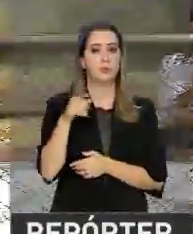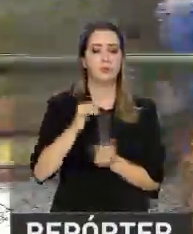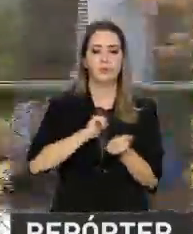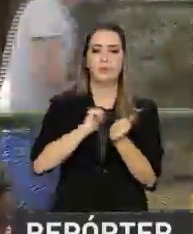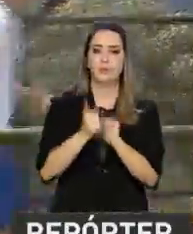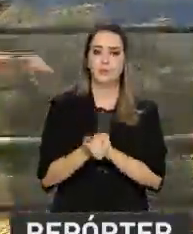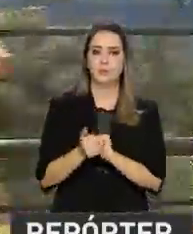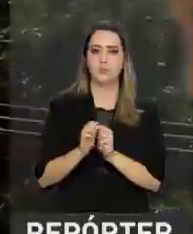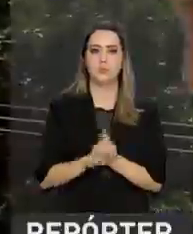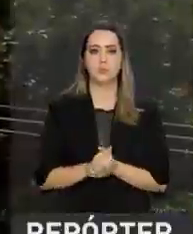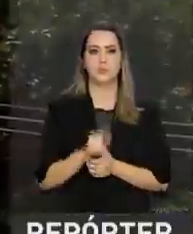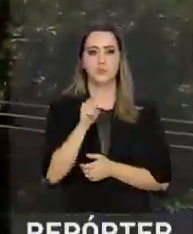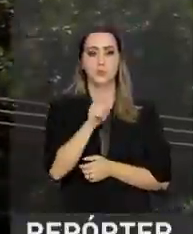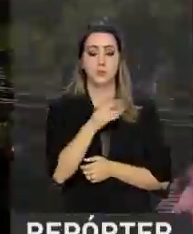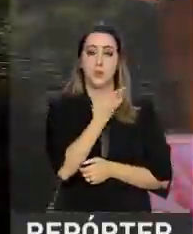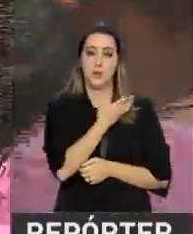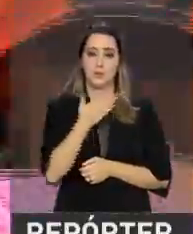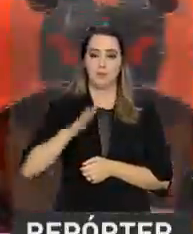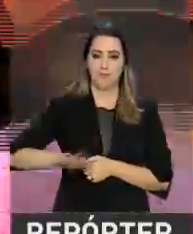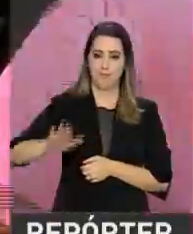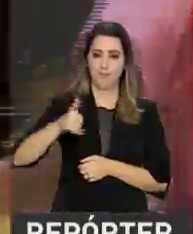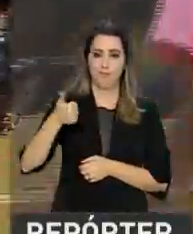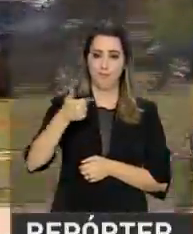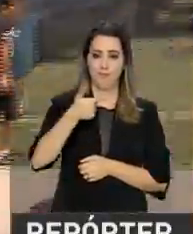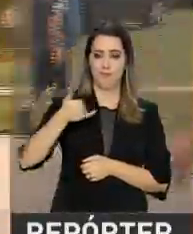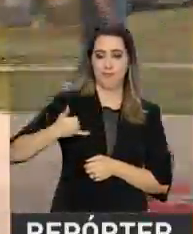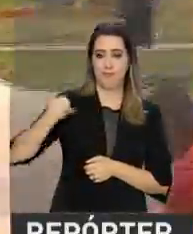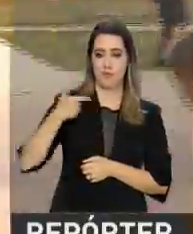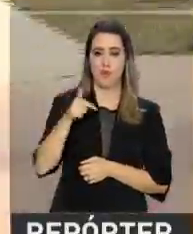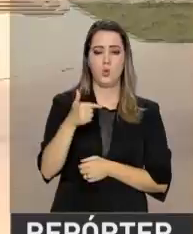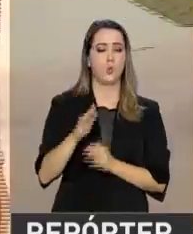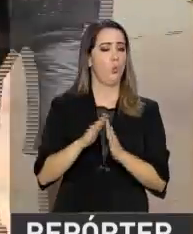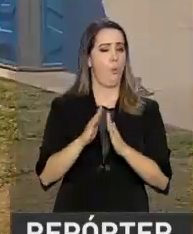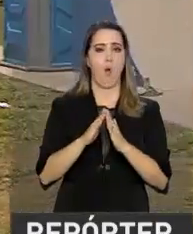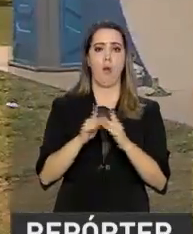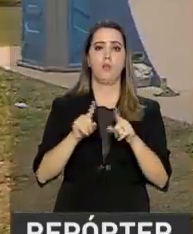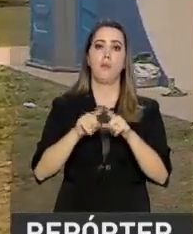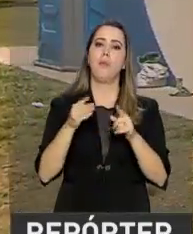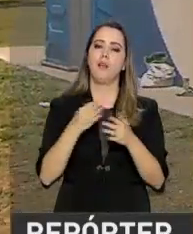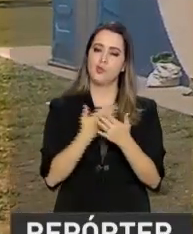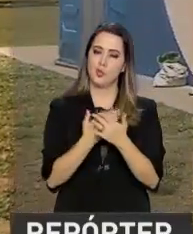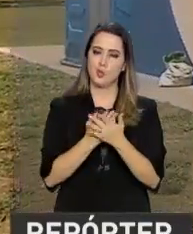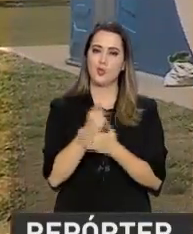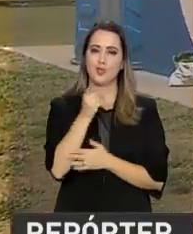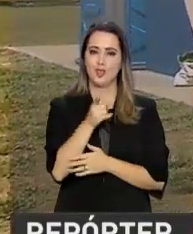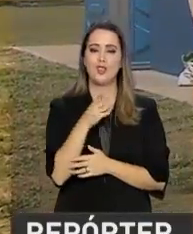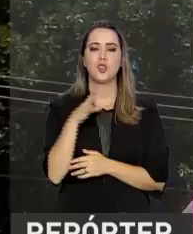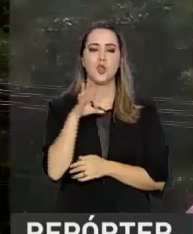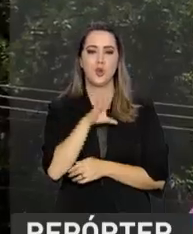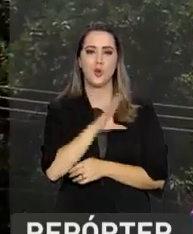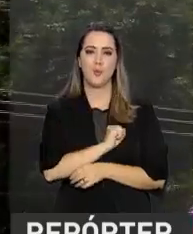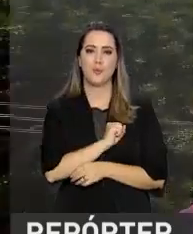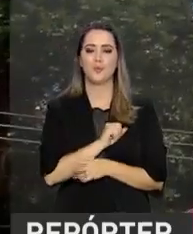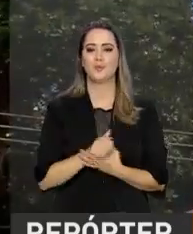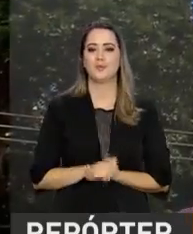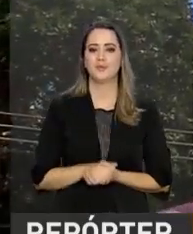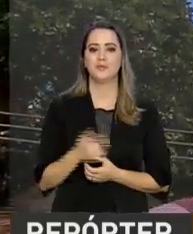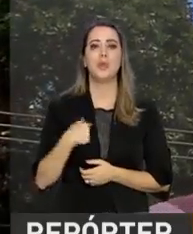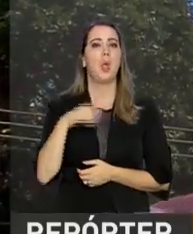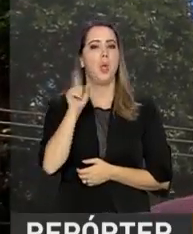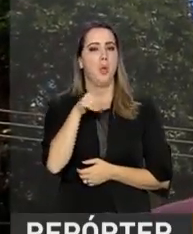prática esportiva. O Vitor Hugo, de 12 anos, não mora, mas estuda na vila e aprovou o projeto. Eu acho